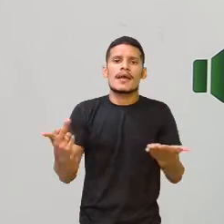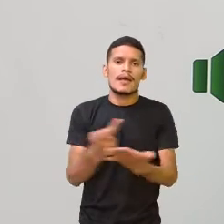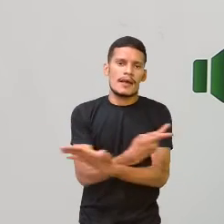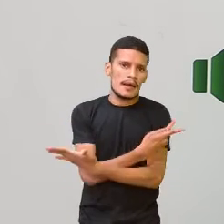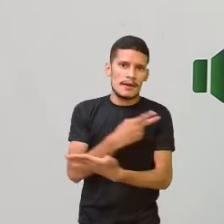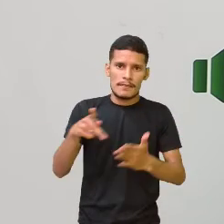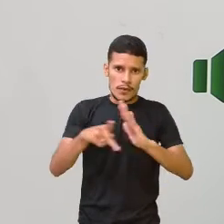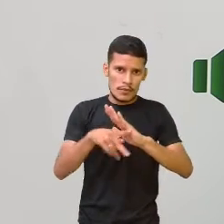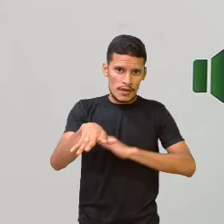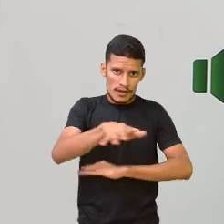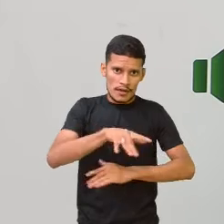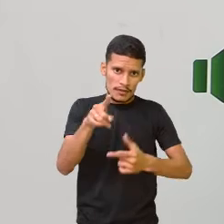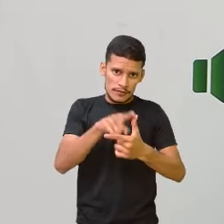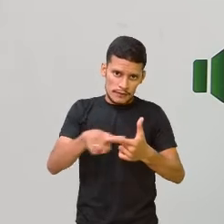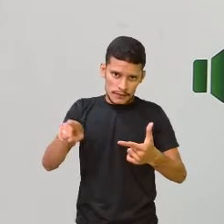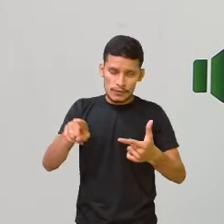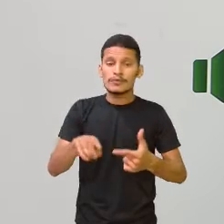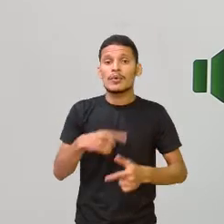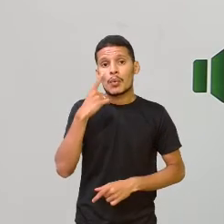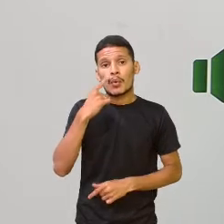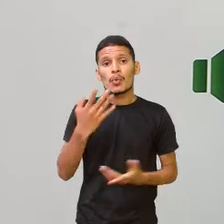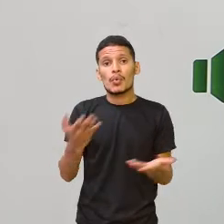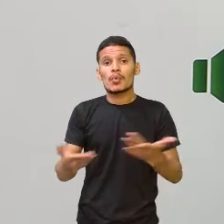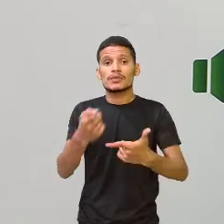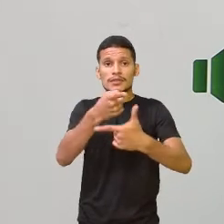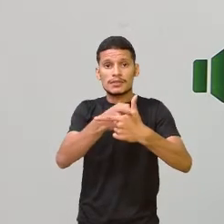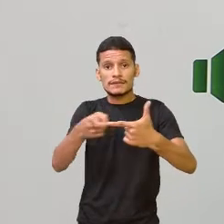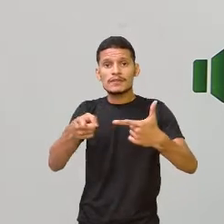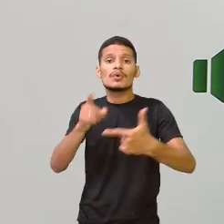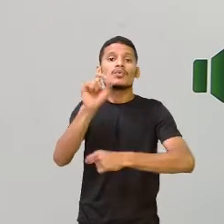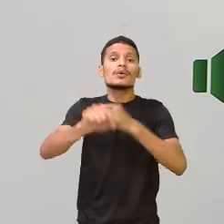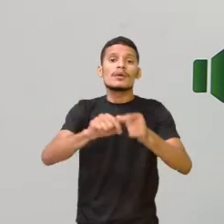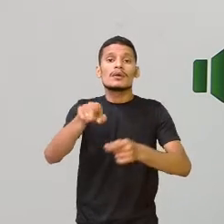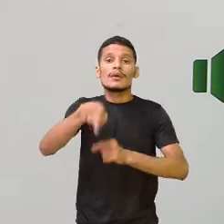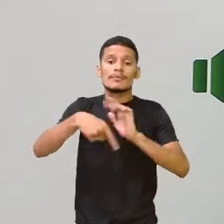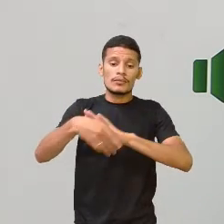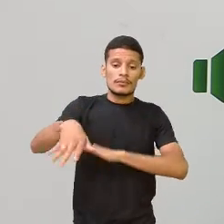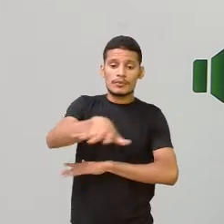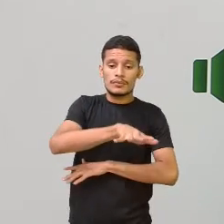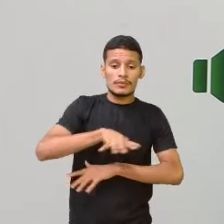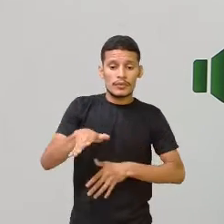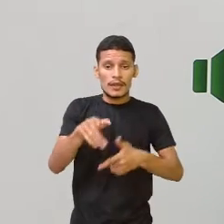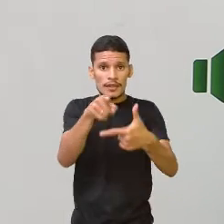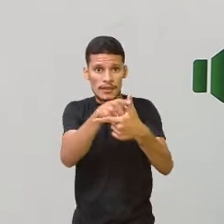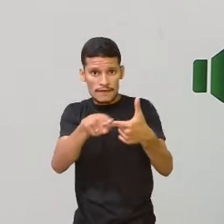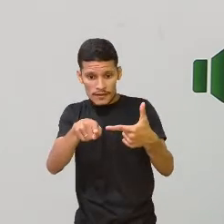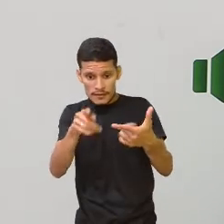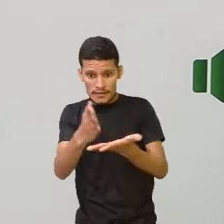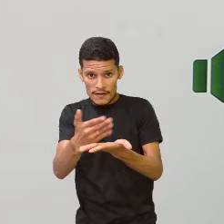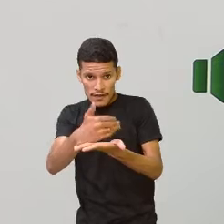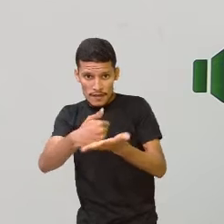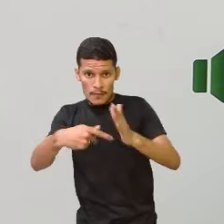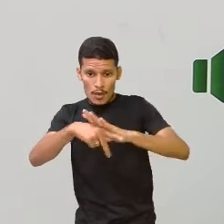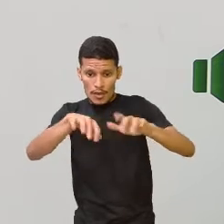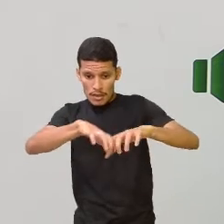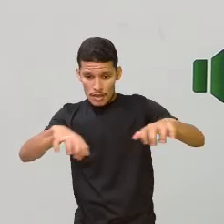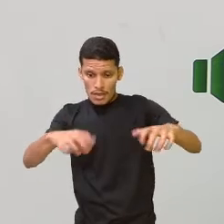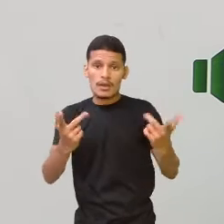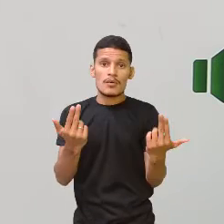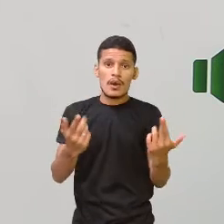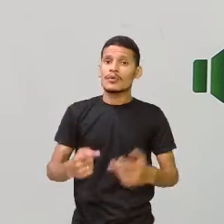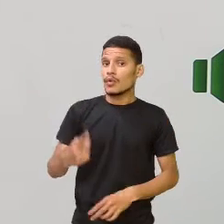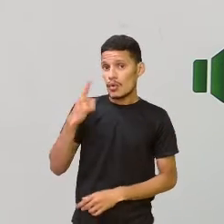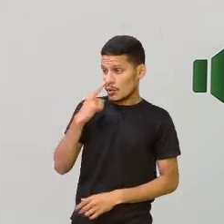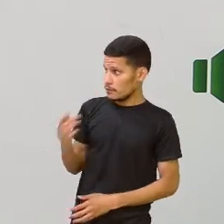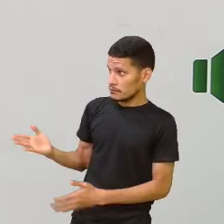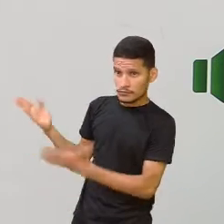divisão. Então, hoje a divisão será relacionada a dividir em partes iguais. Na imagem eu tenho